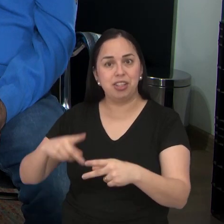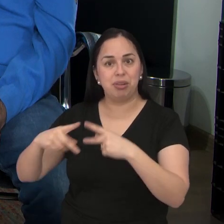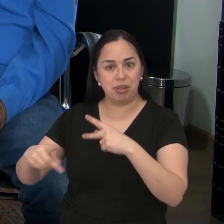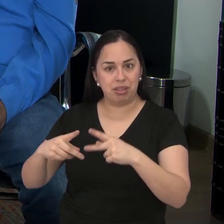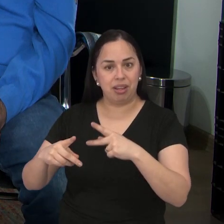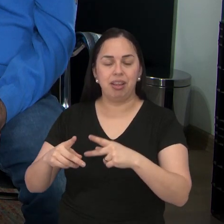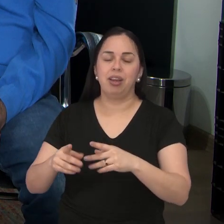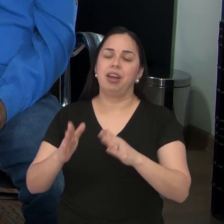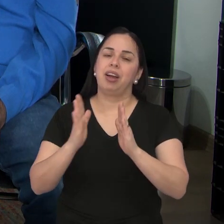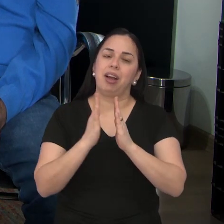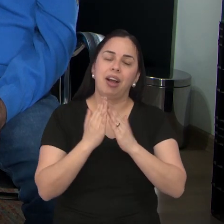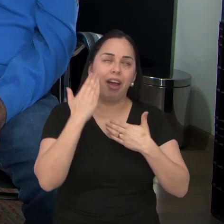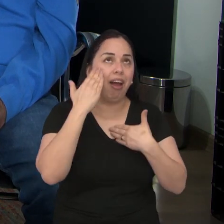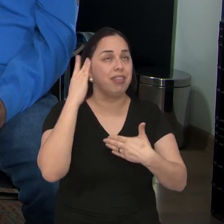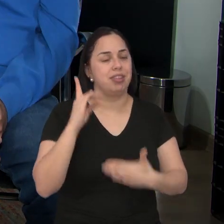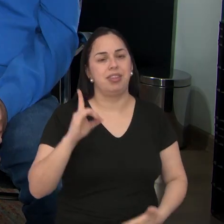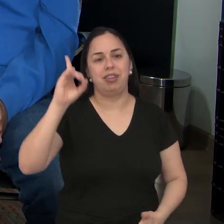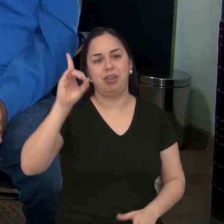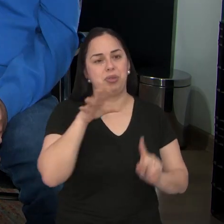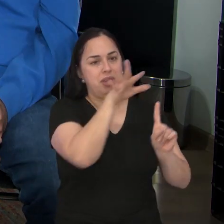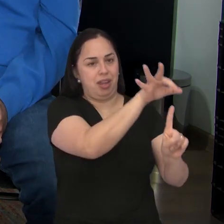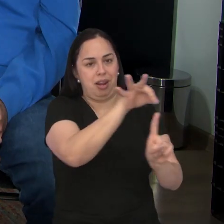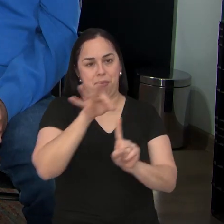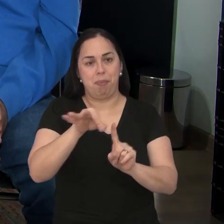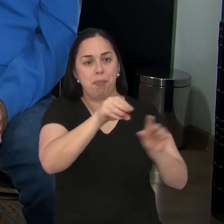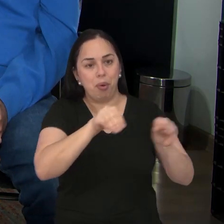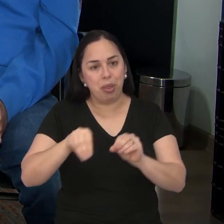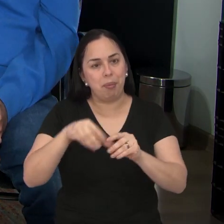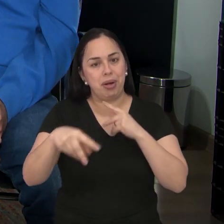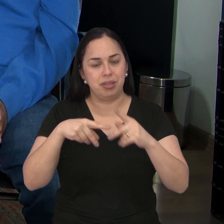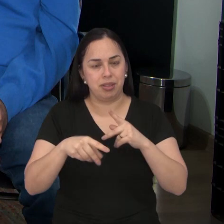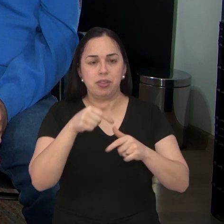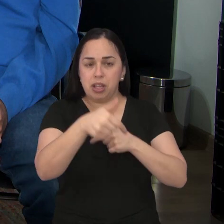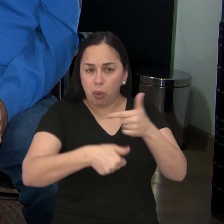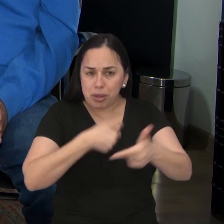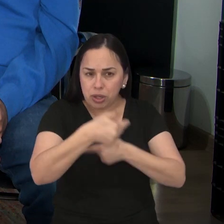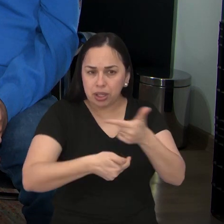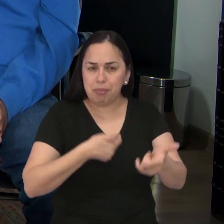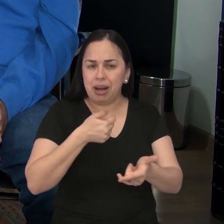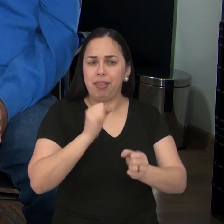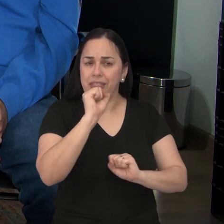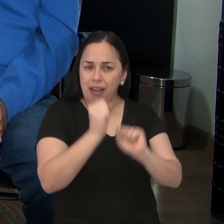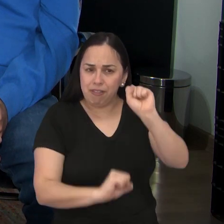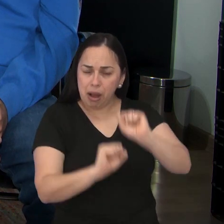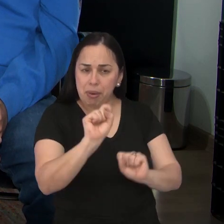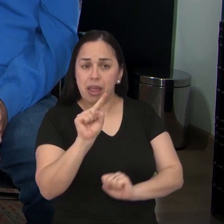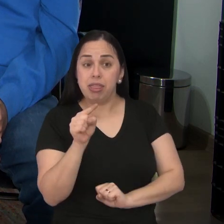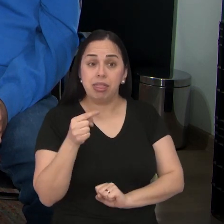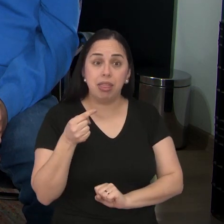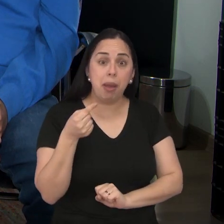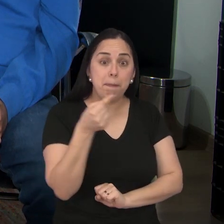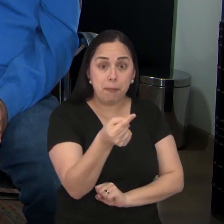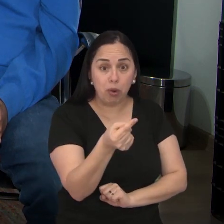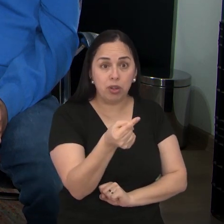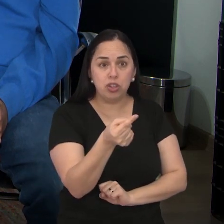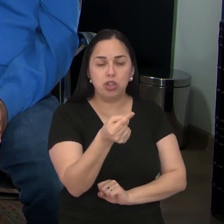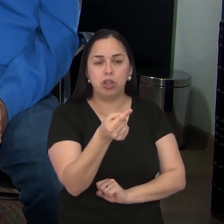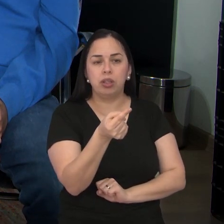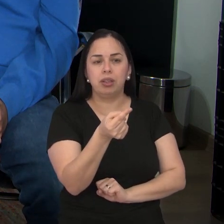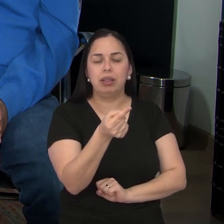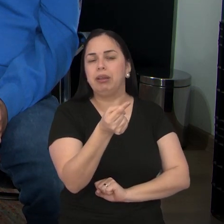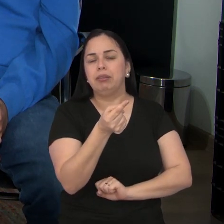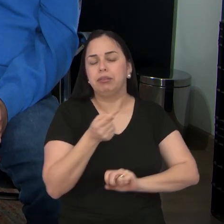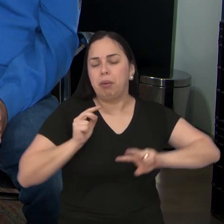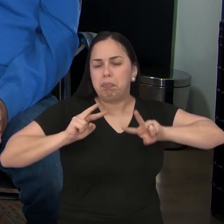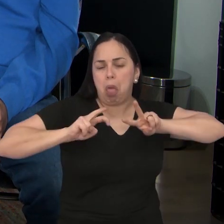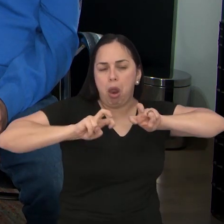que ainda bem que o Wagner veio para cá. Você veio para São José para trabalhar na indústria e depois descobriu um mundo